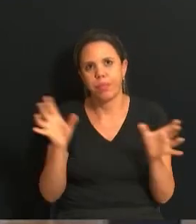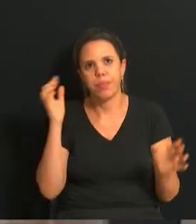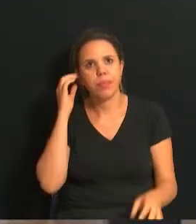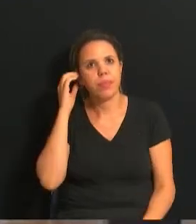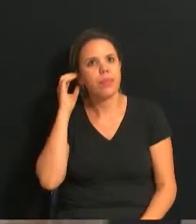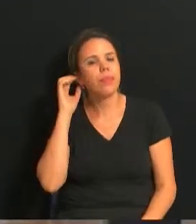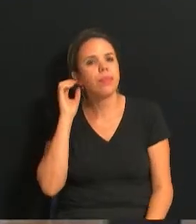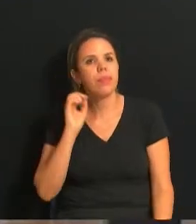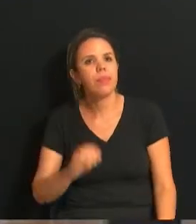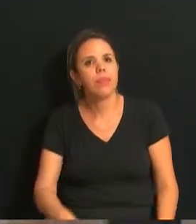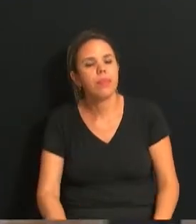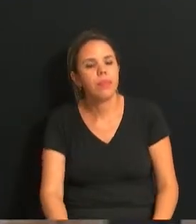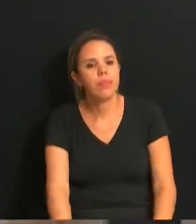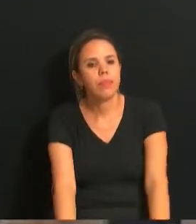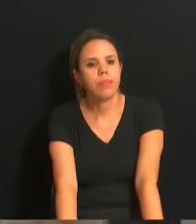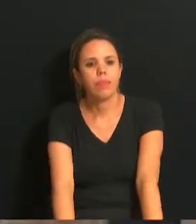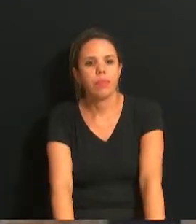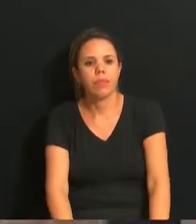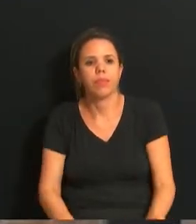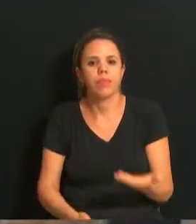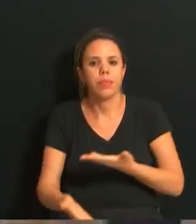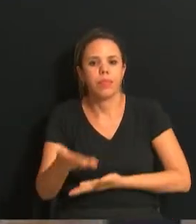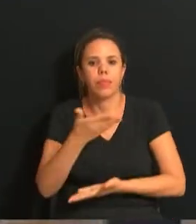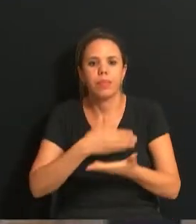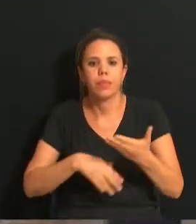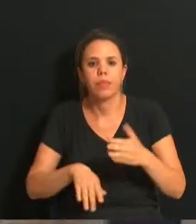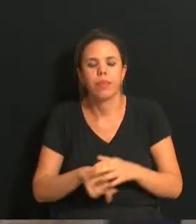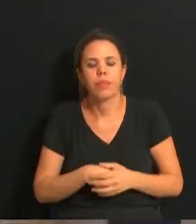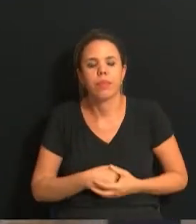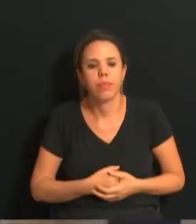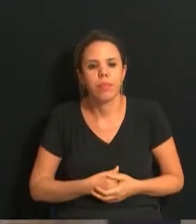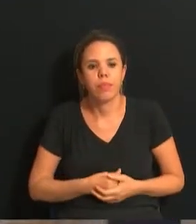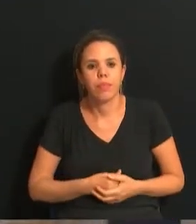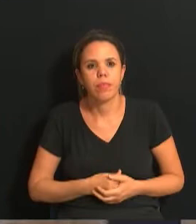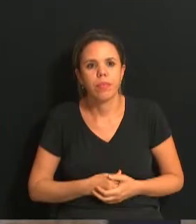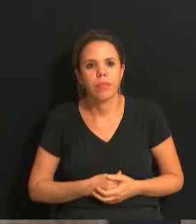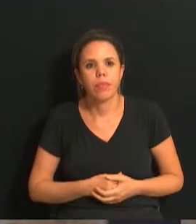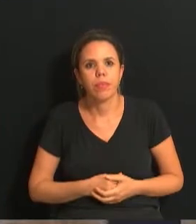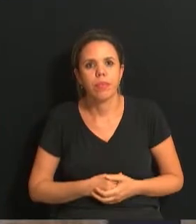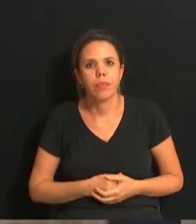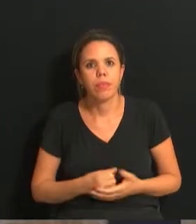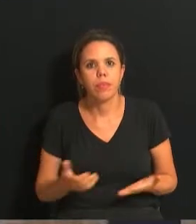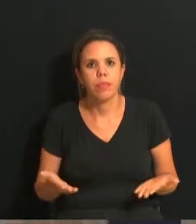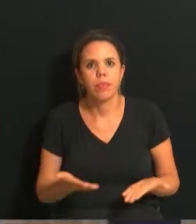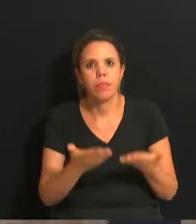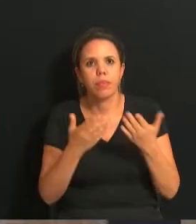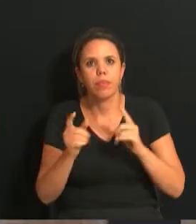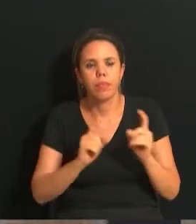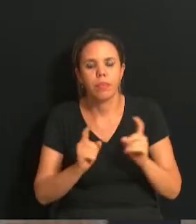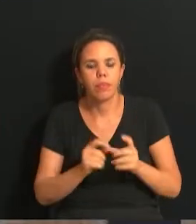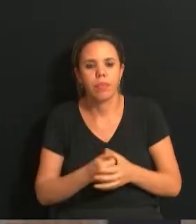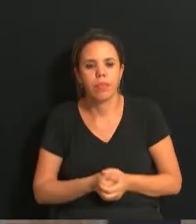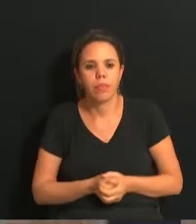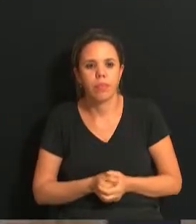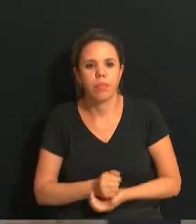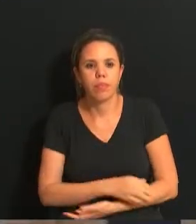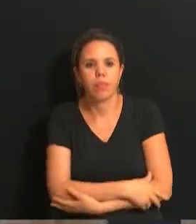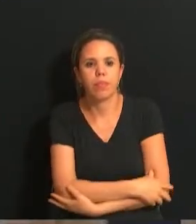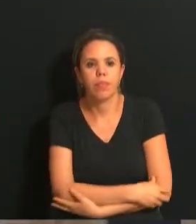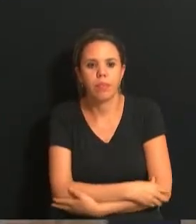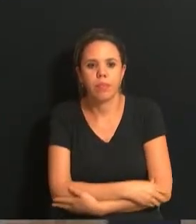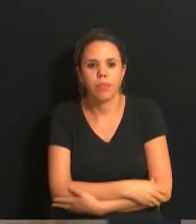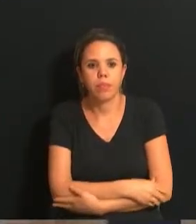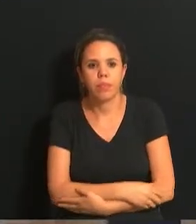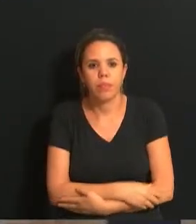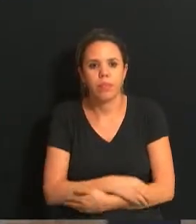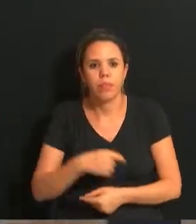gente para interagir. Eu, dando encaminhamento aqui à reunião, nós